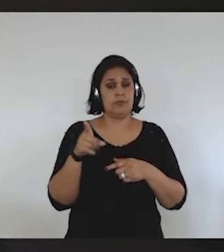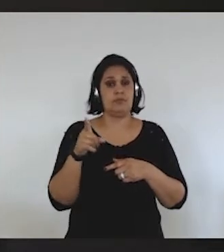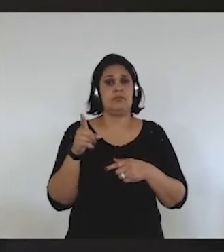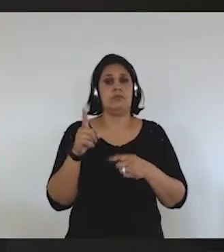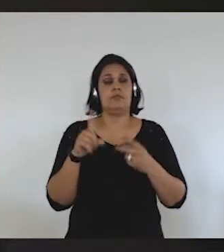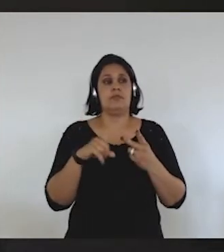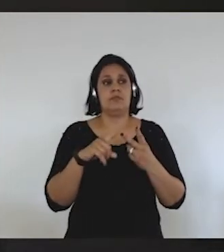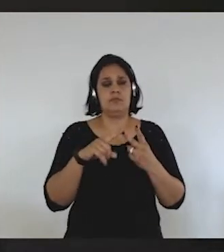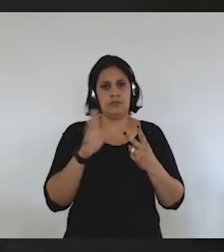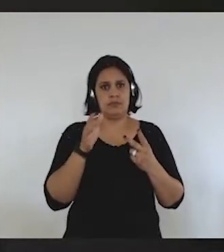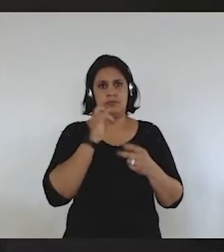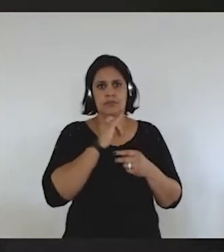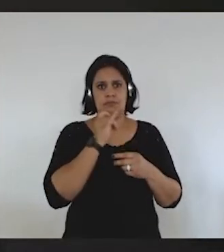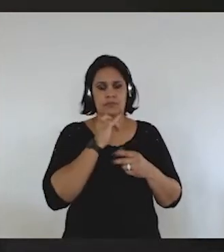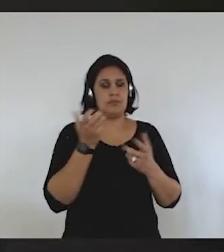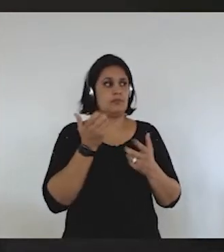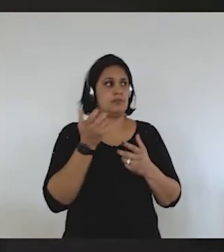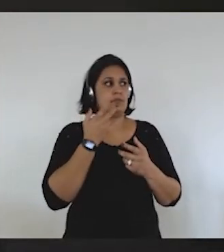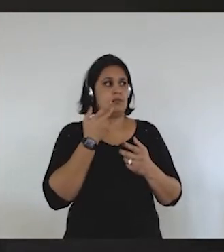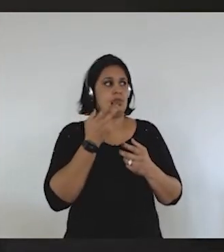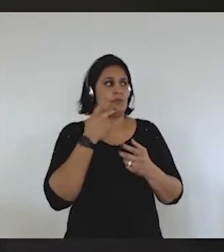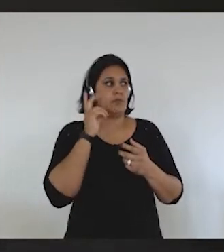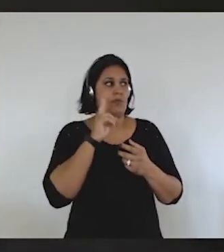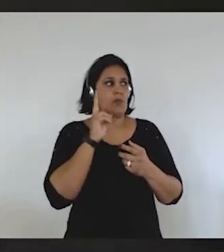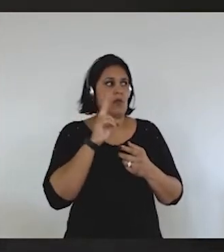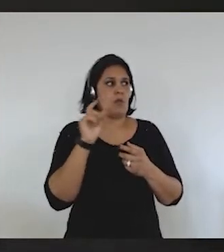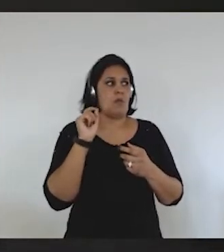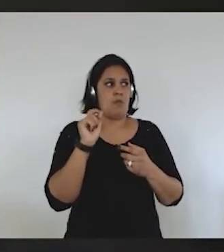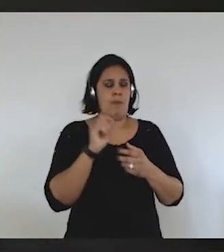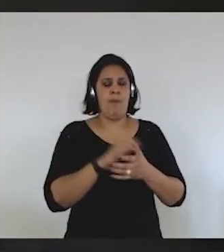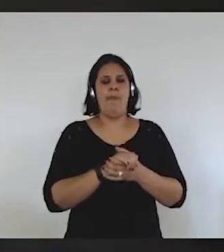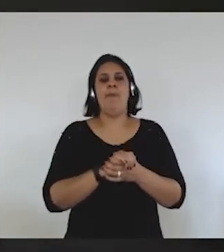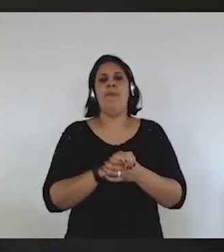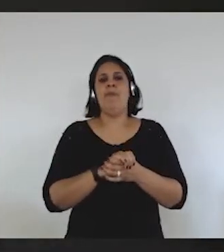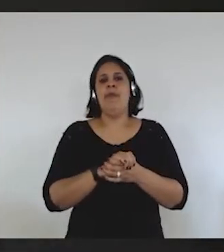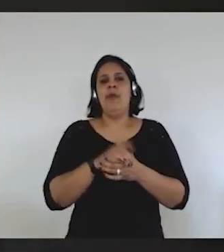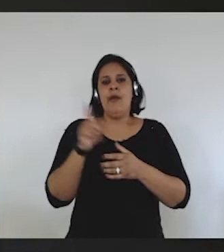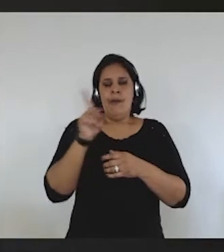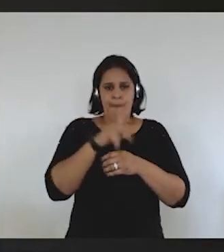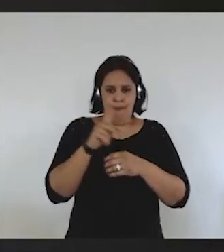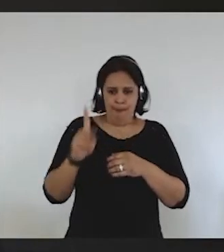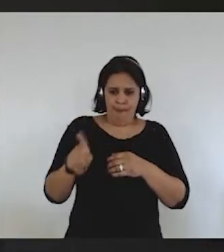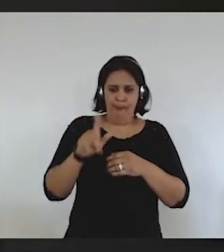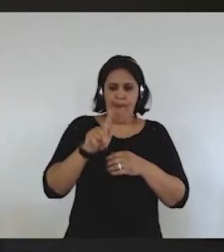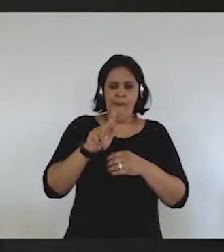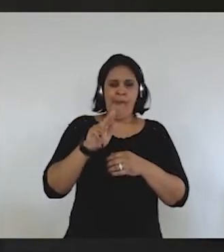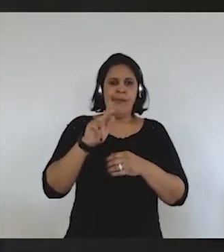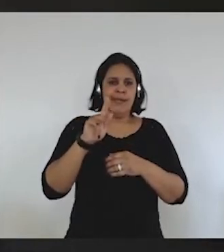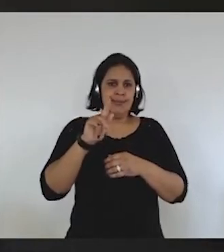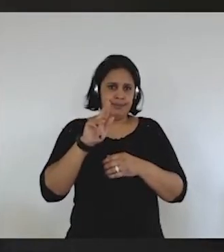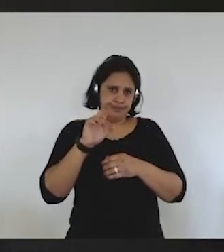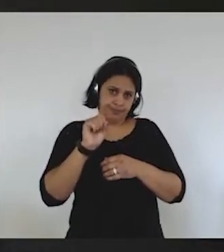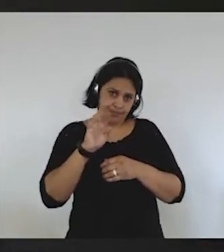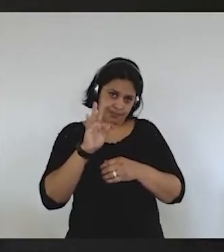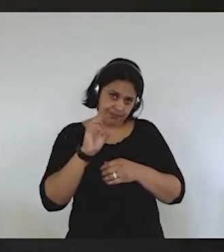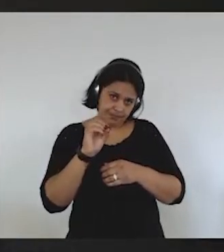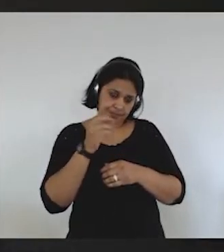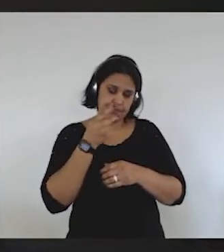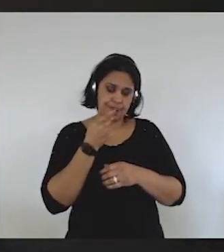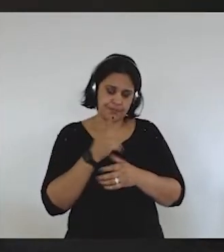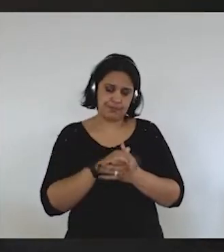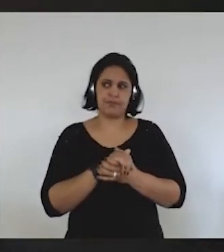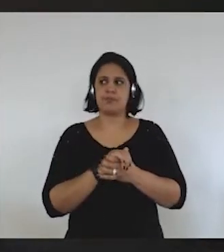segundo exemplo, né, queria lembrar um exemplo que o professor Gustavo levantou um pouco aqui agora, que é